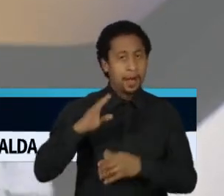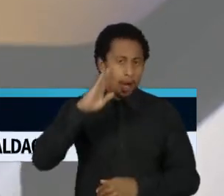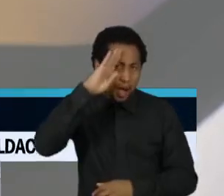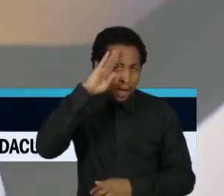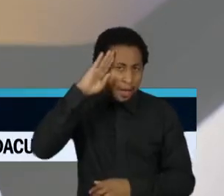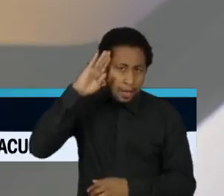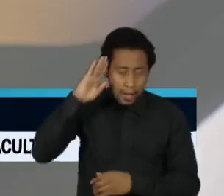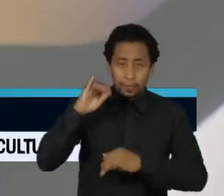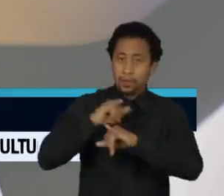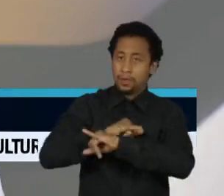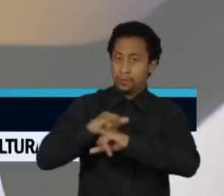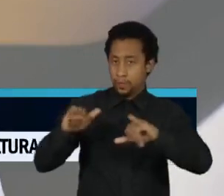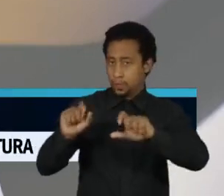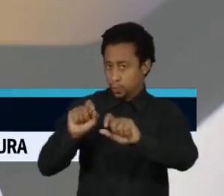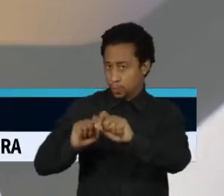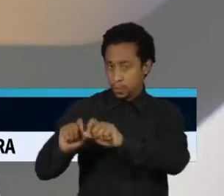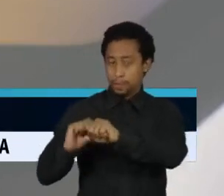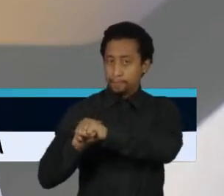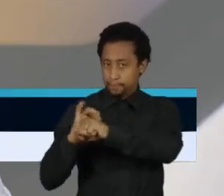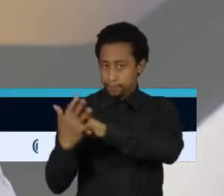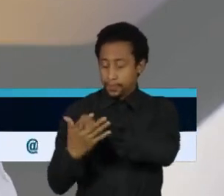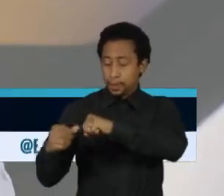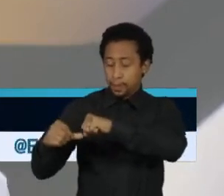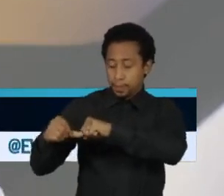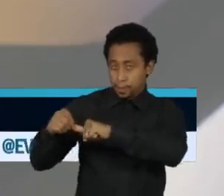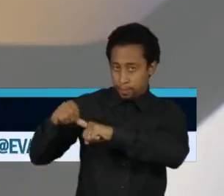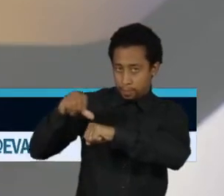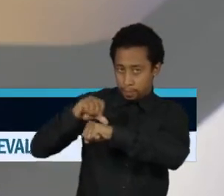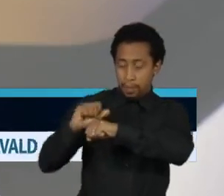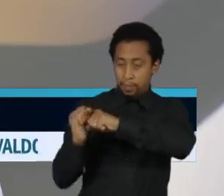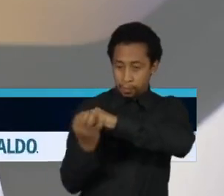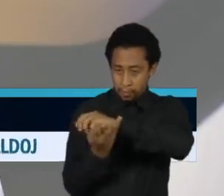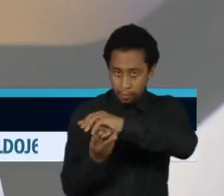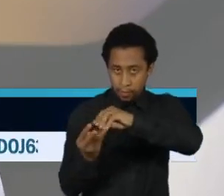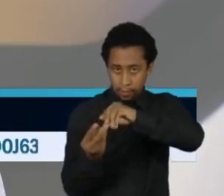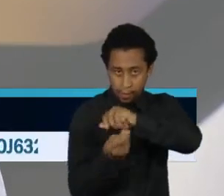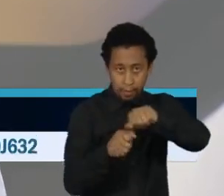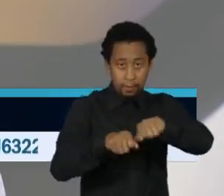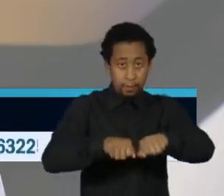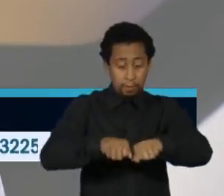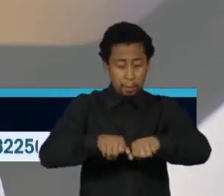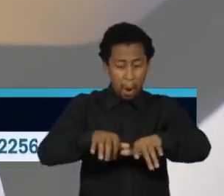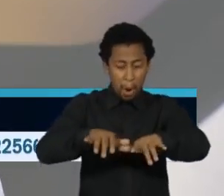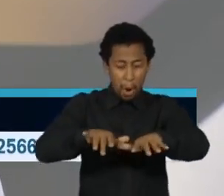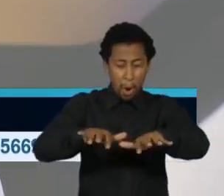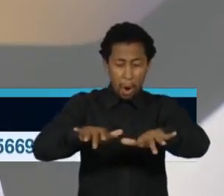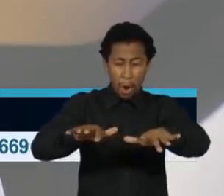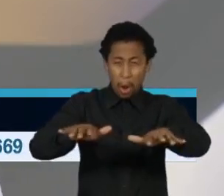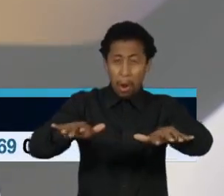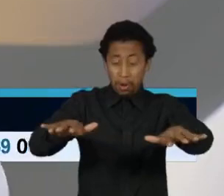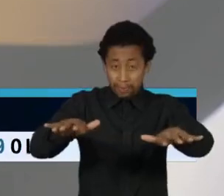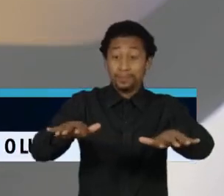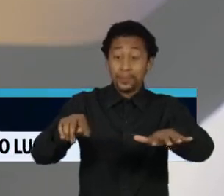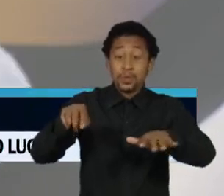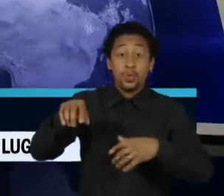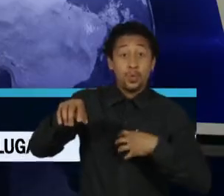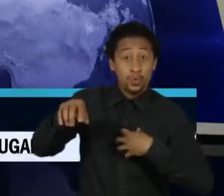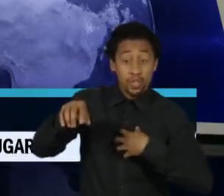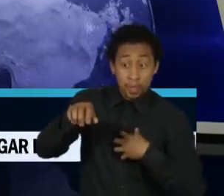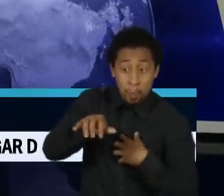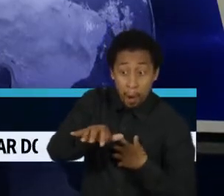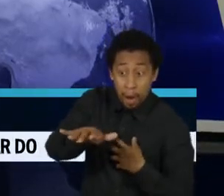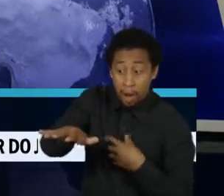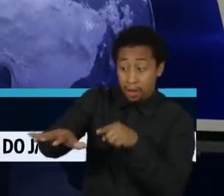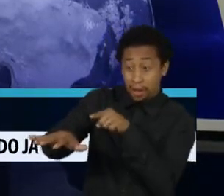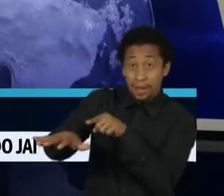Ômicron, as variantes, está se chegando perto da transmissibilidade do que é o sarampo, que é a